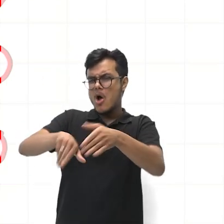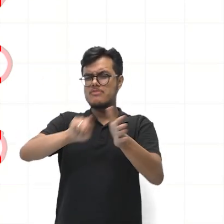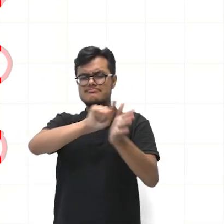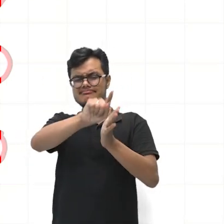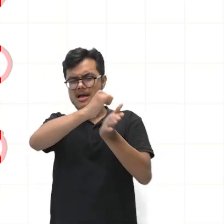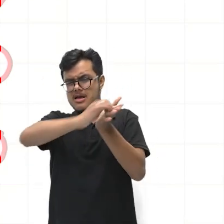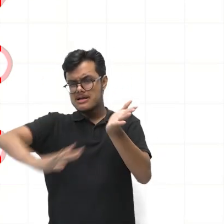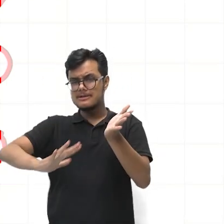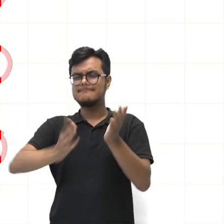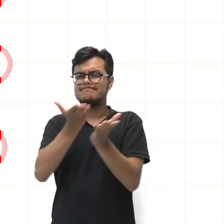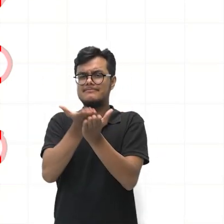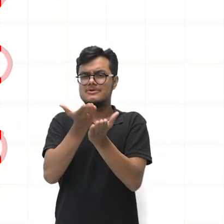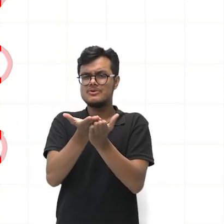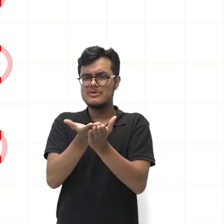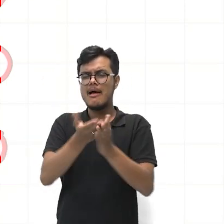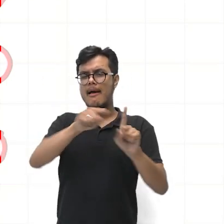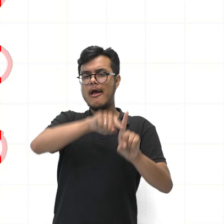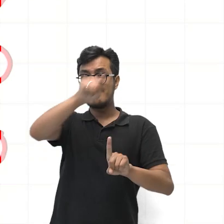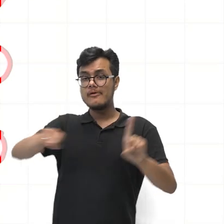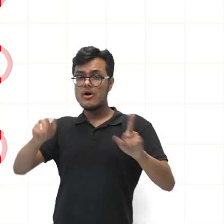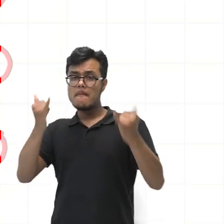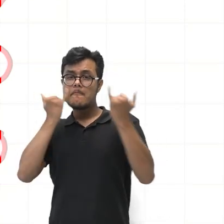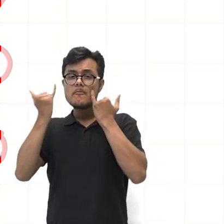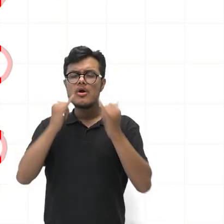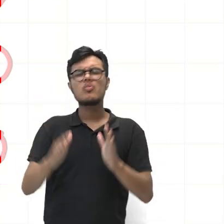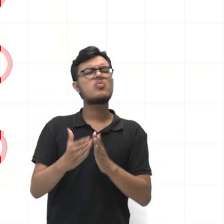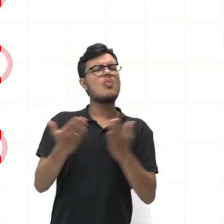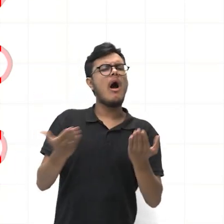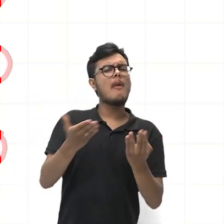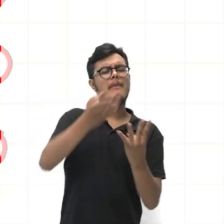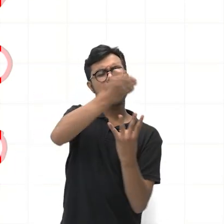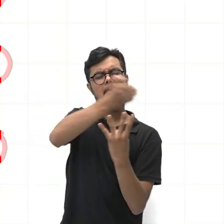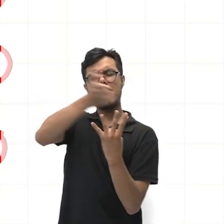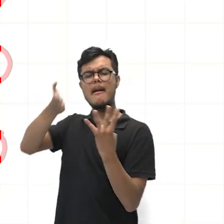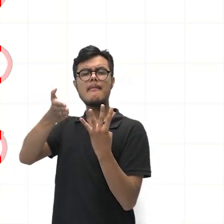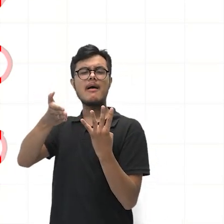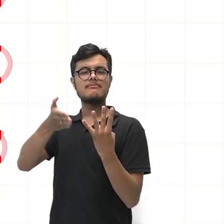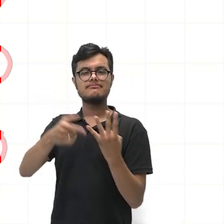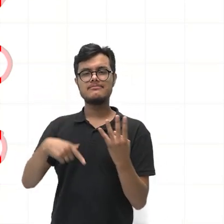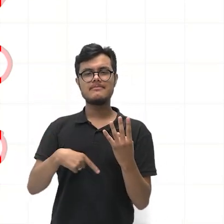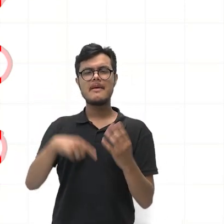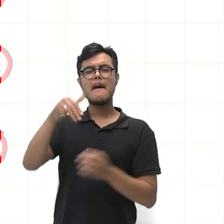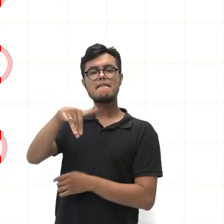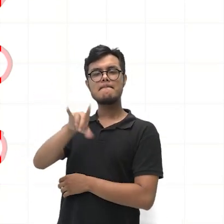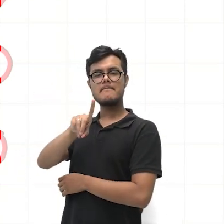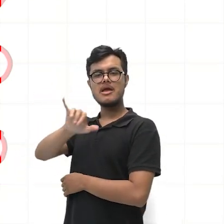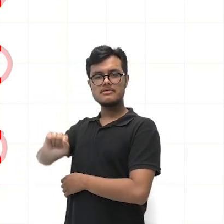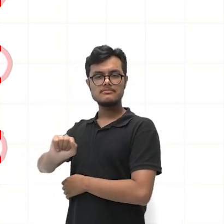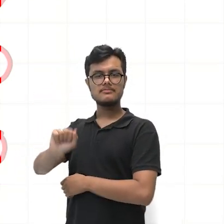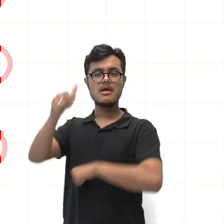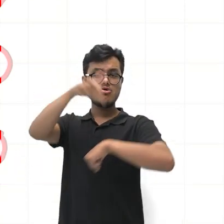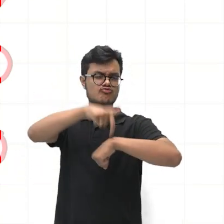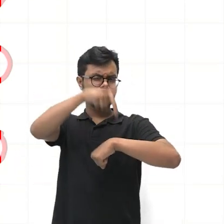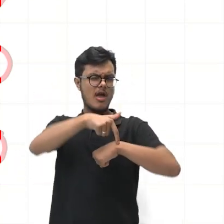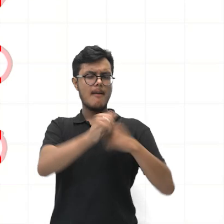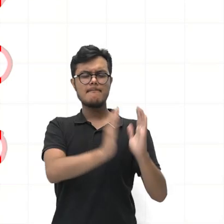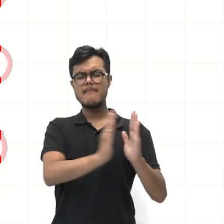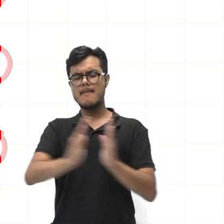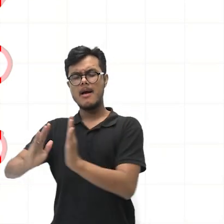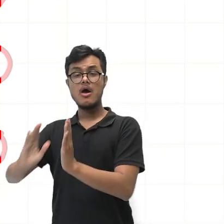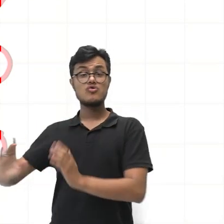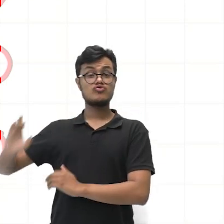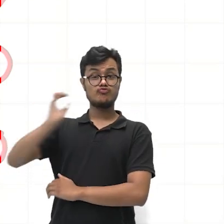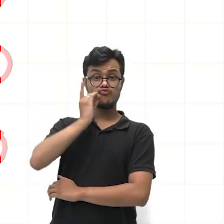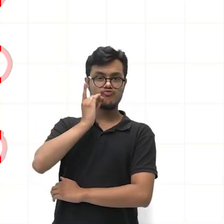fôssemos estudar aqui estatística, né? Calcular a média de cada uma dessas vacas, calcular a média por